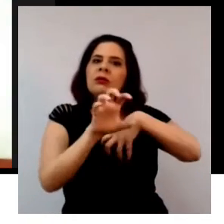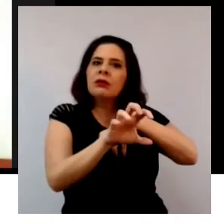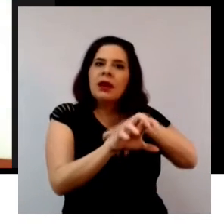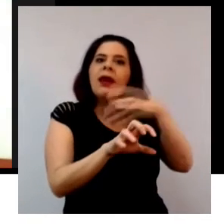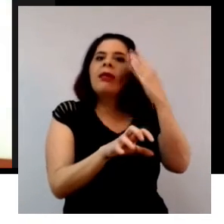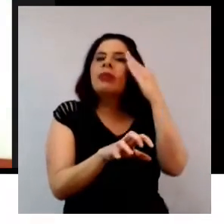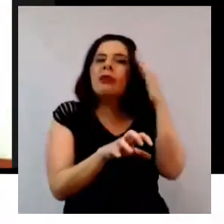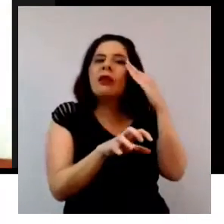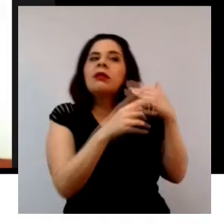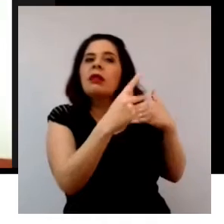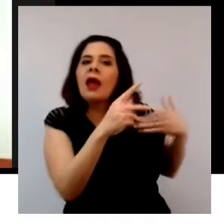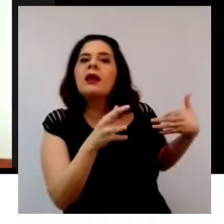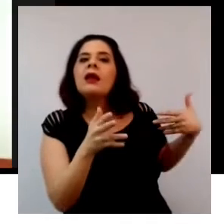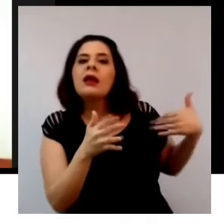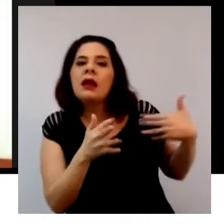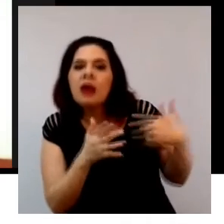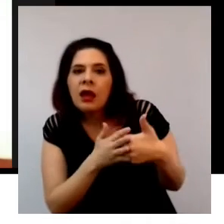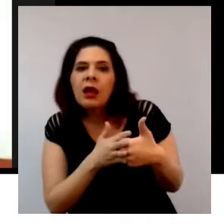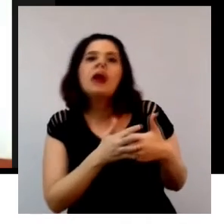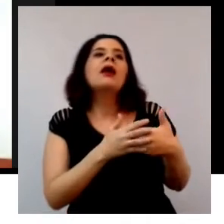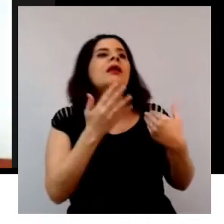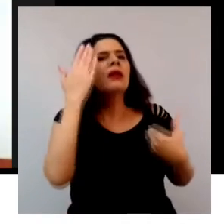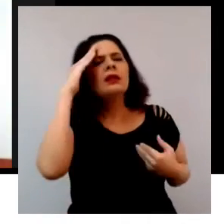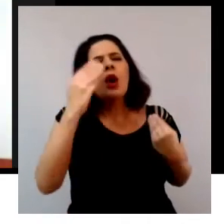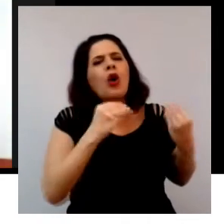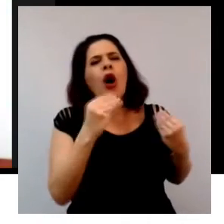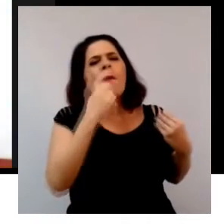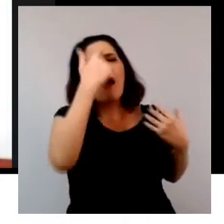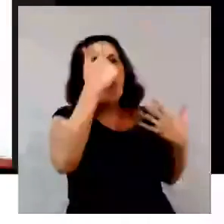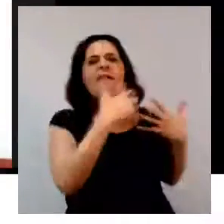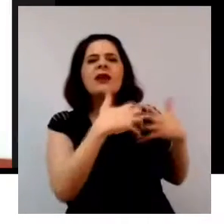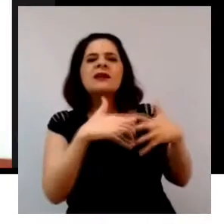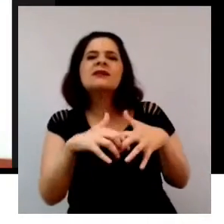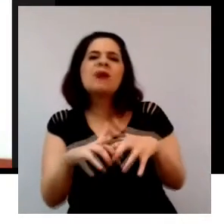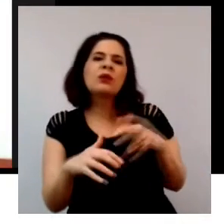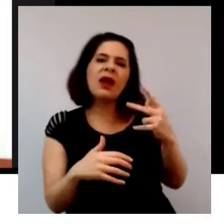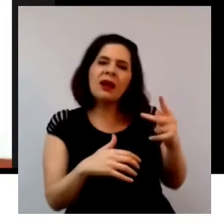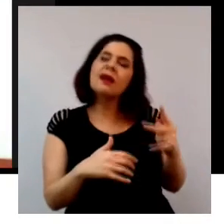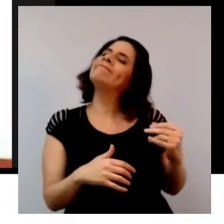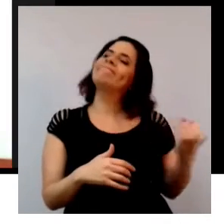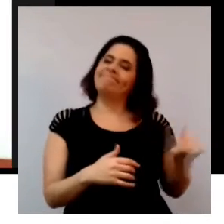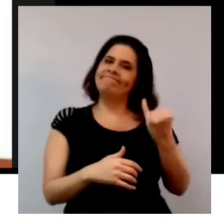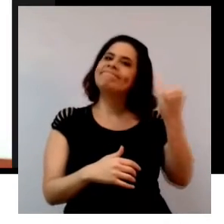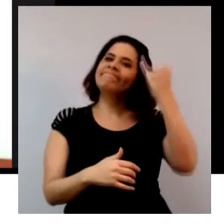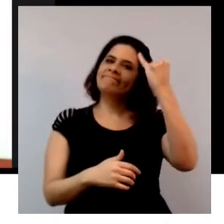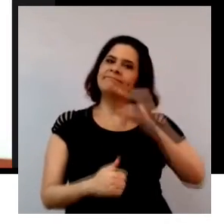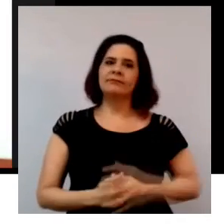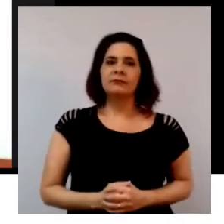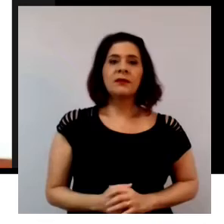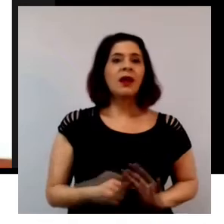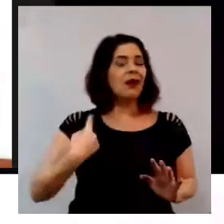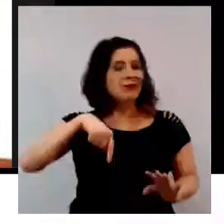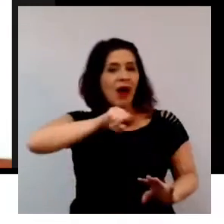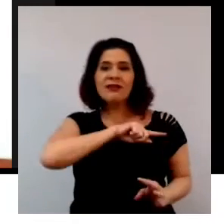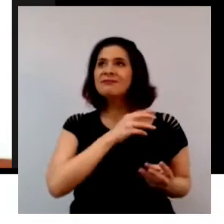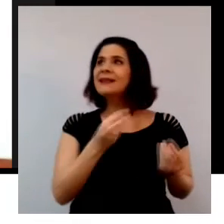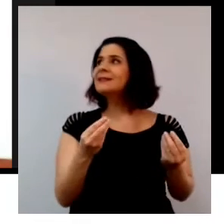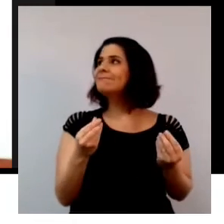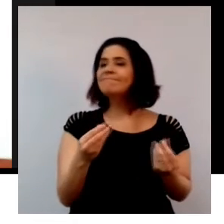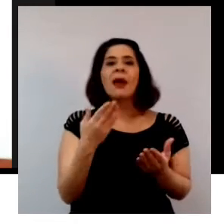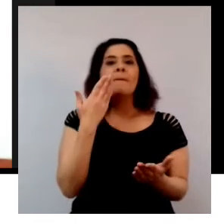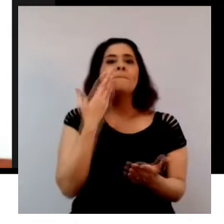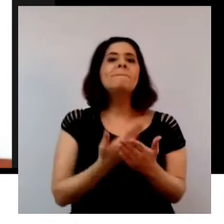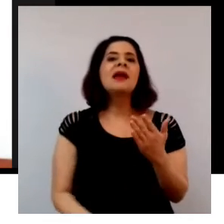entender o percurso de reflexão do outro é fundamental, e a gente um pouco que perdeu isso, eu acho, nesse momento que a gente está vivendo